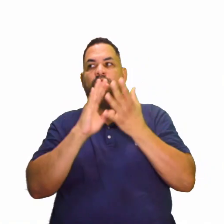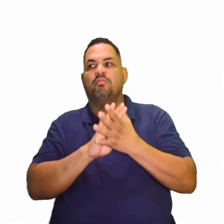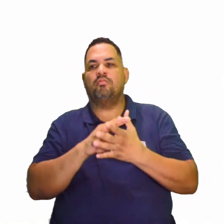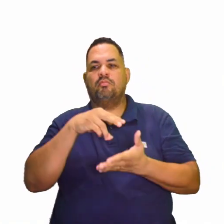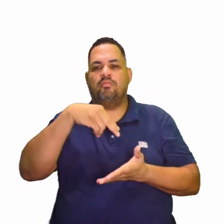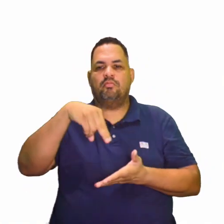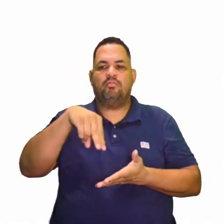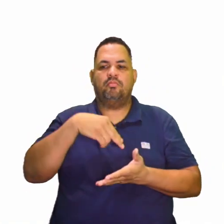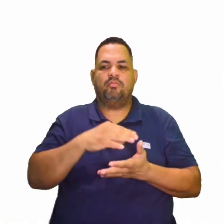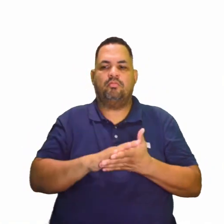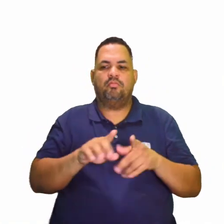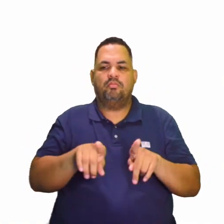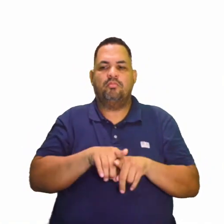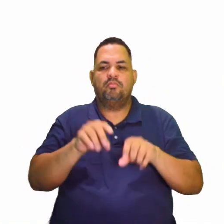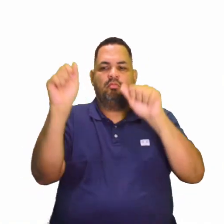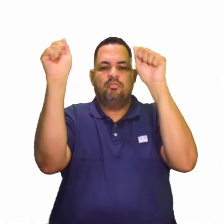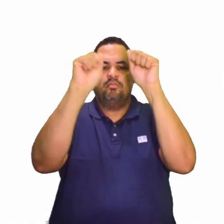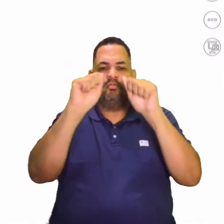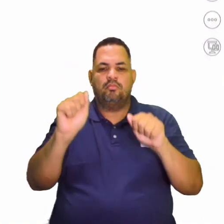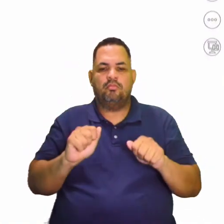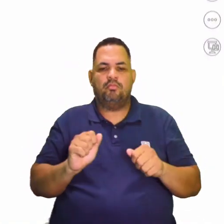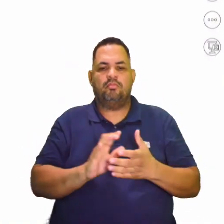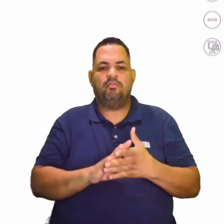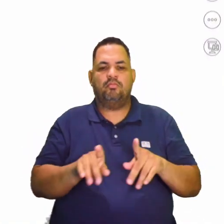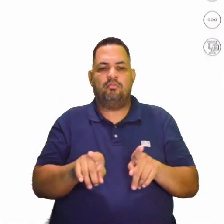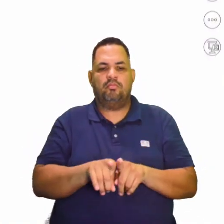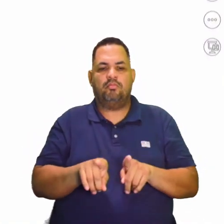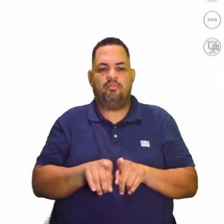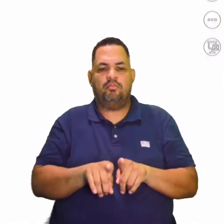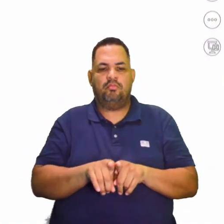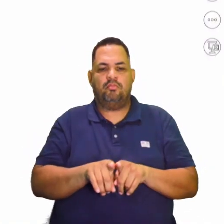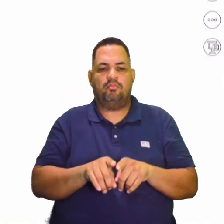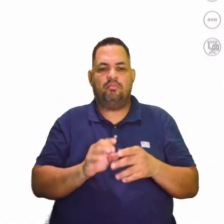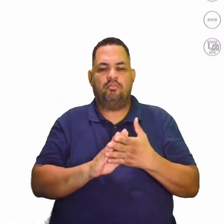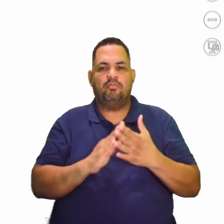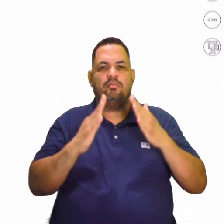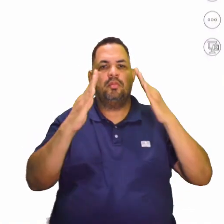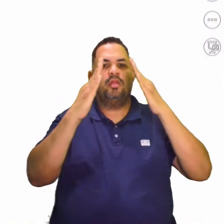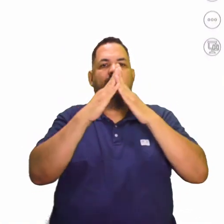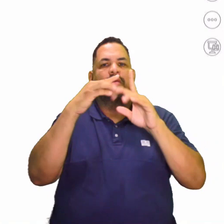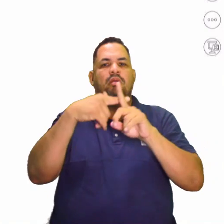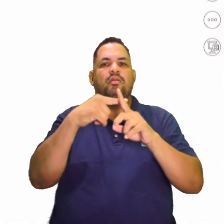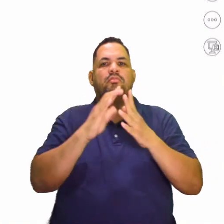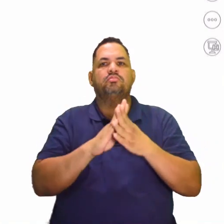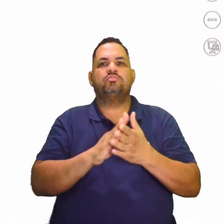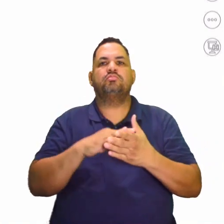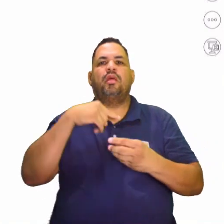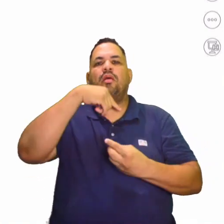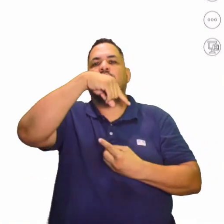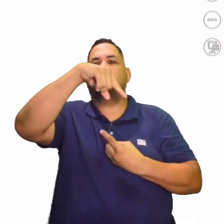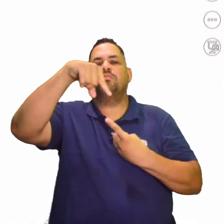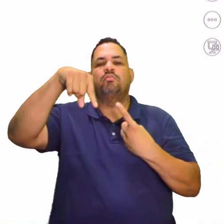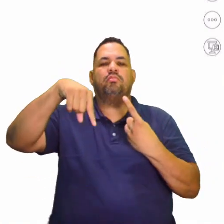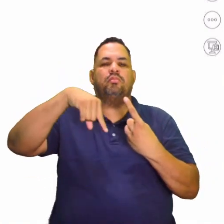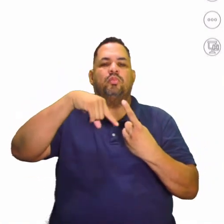dança e na escultura. E também os templos eram sempre para adoração aos deuses,